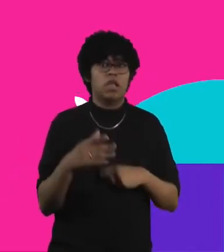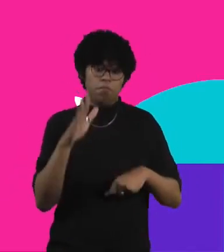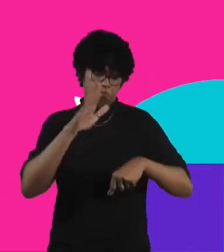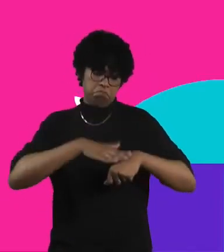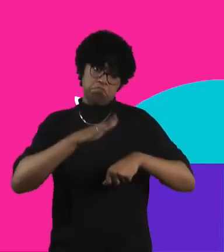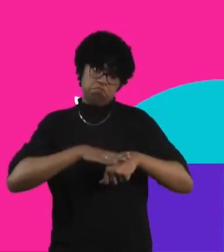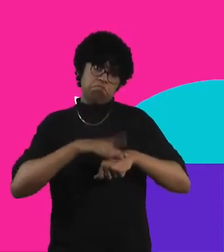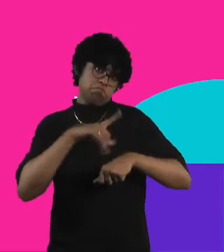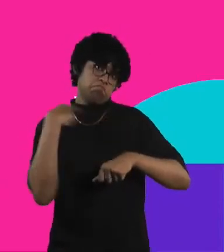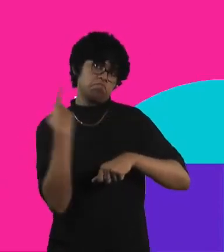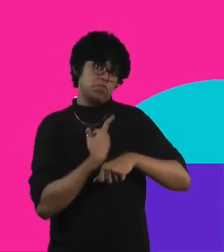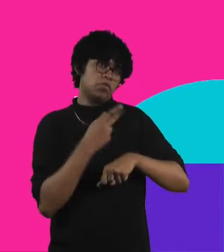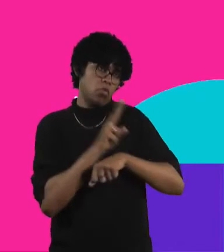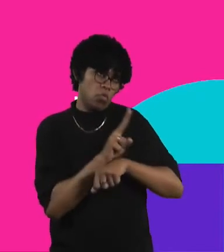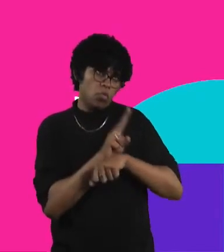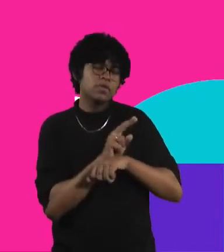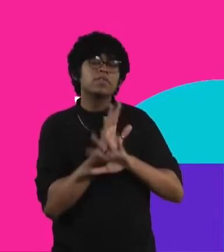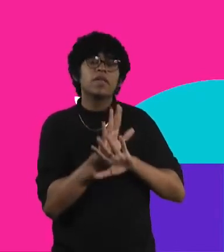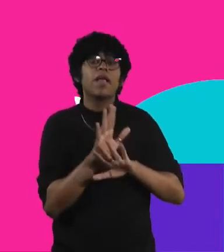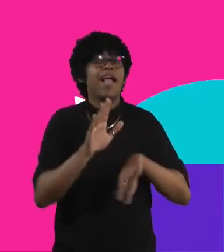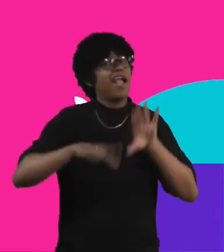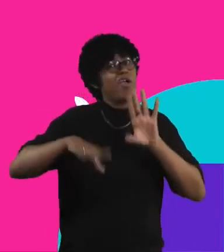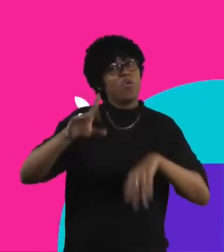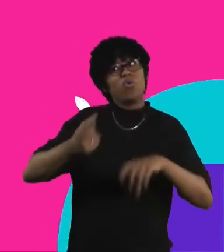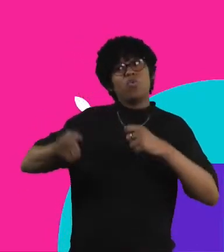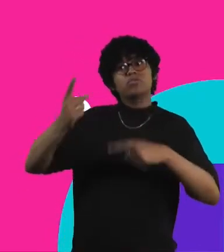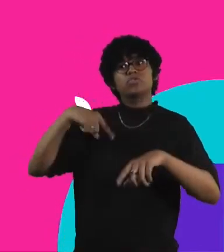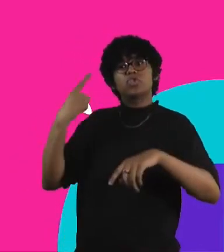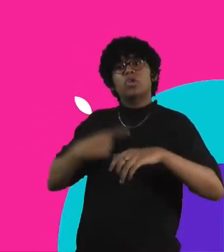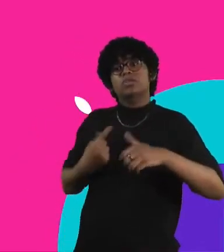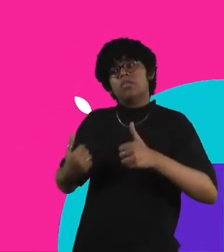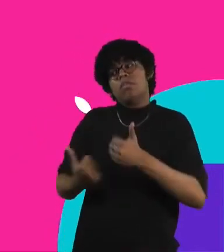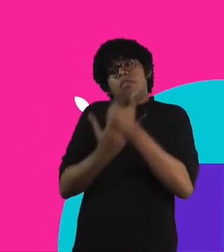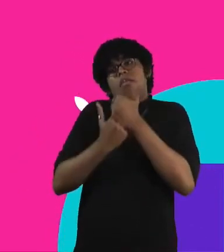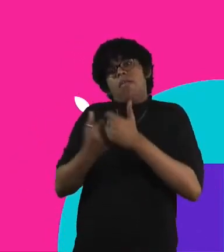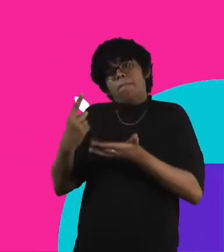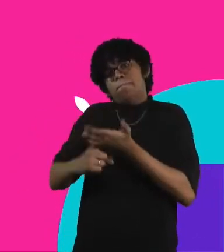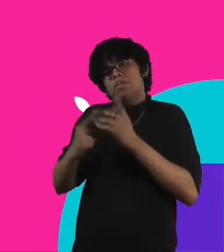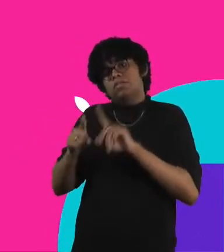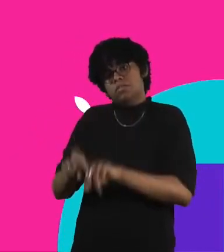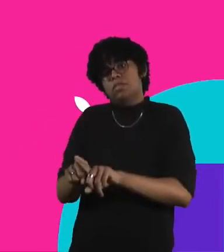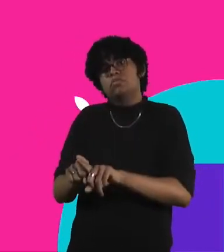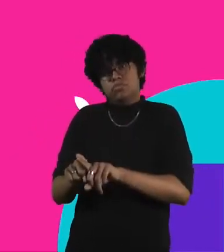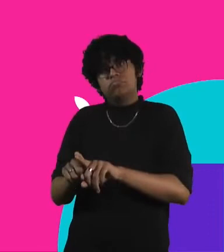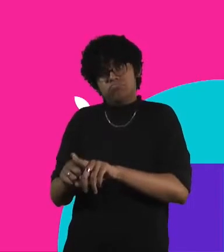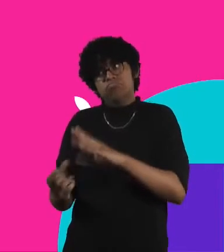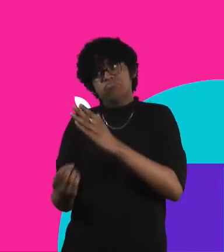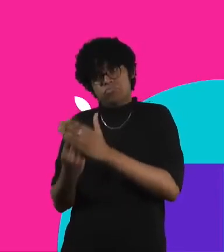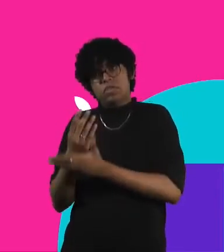própria, cuidamos de tudo. Alguns nós coexecutamos com parceiros. Outros projetos